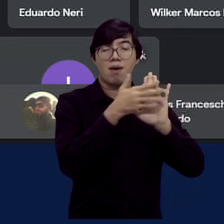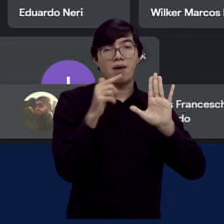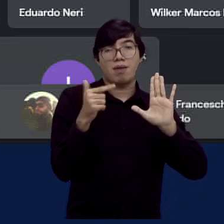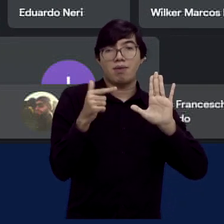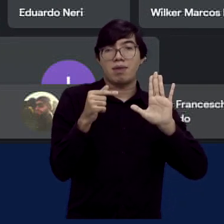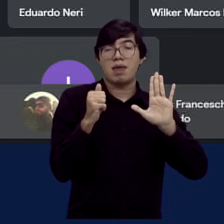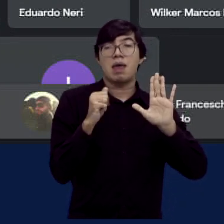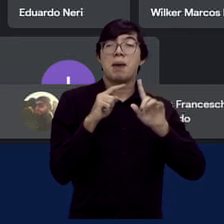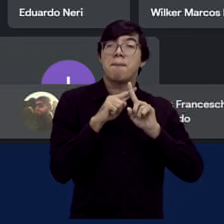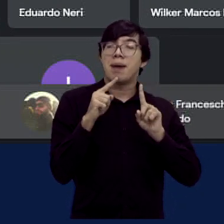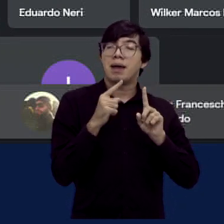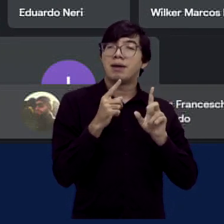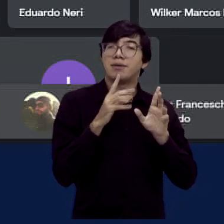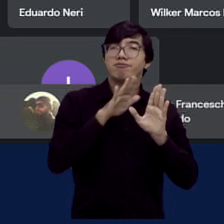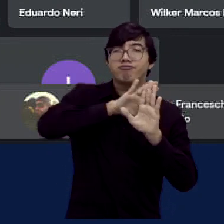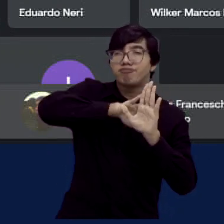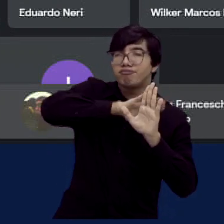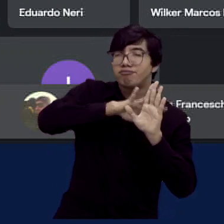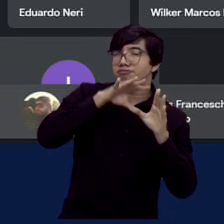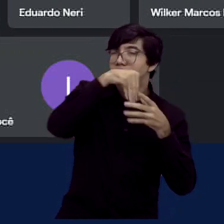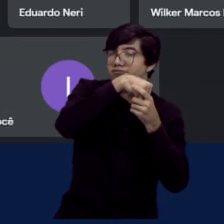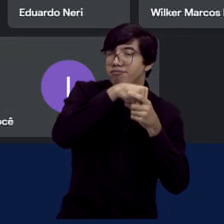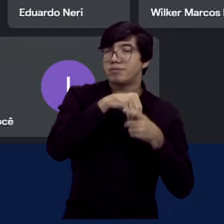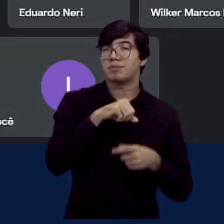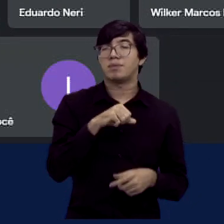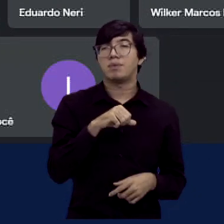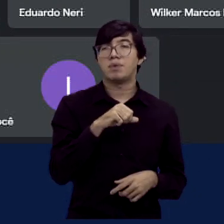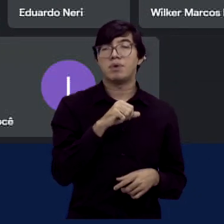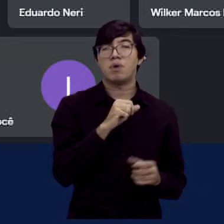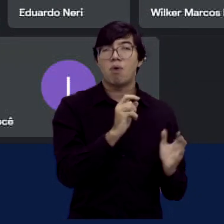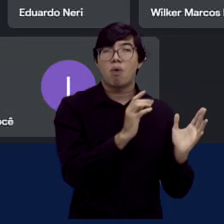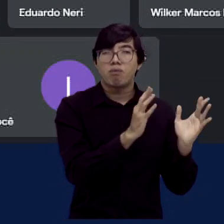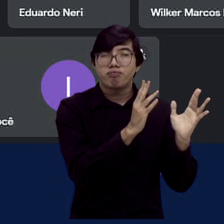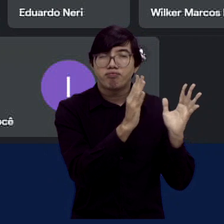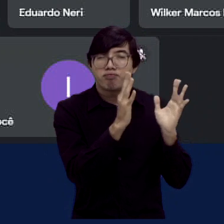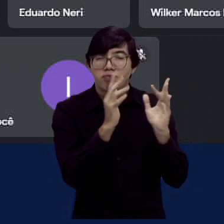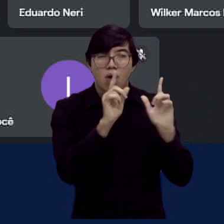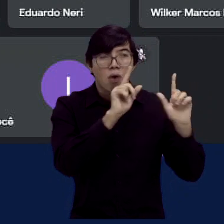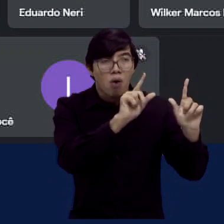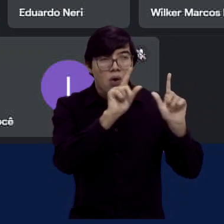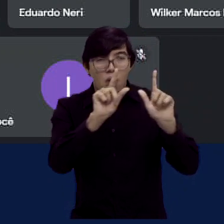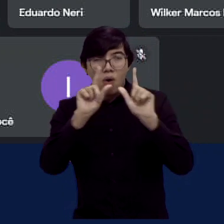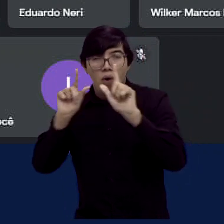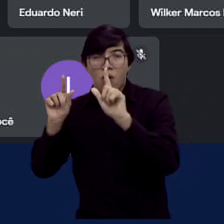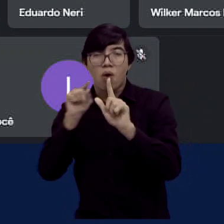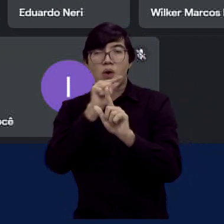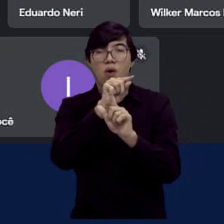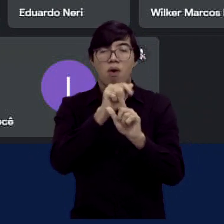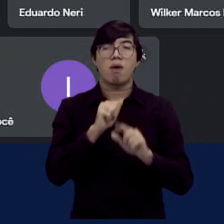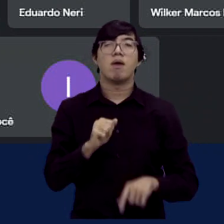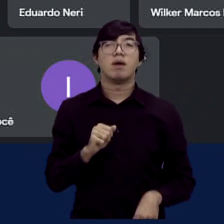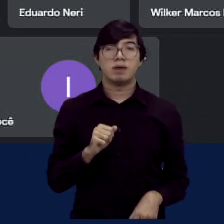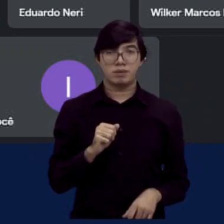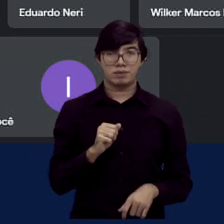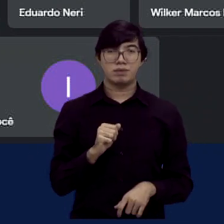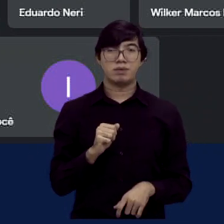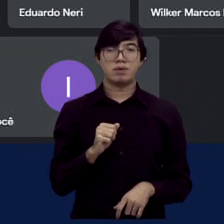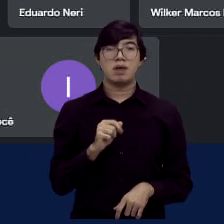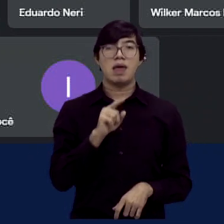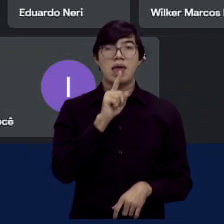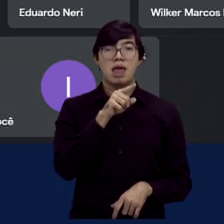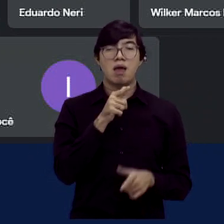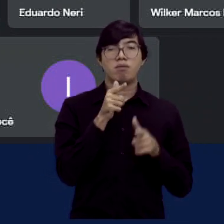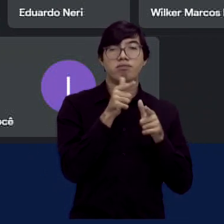voice-over. Ou seja, aquela narração que acompanha a história. Existe isso também no quadrinho, que a gente chama de